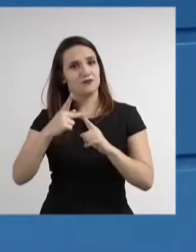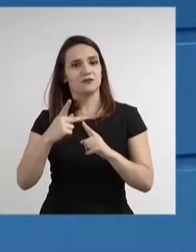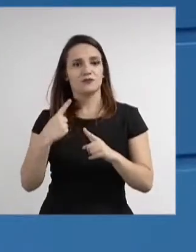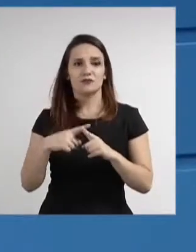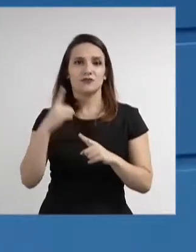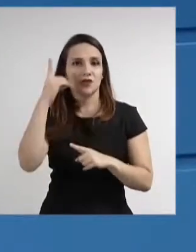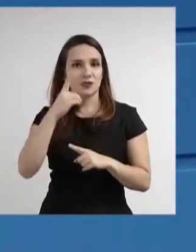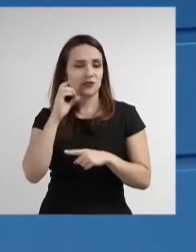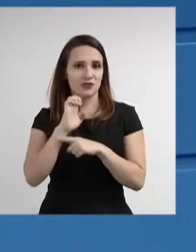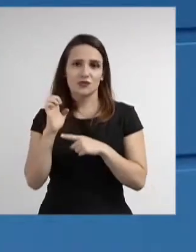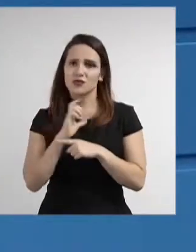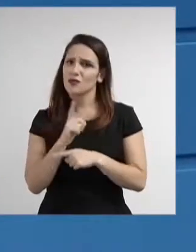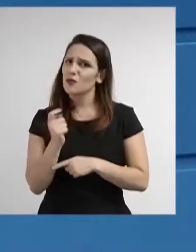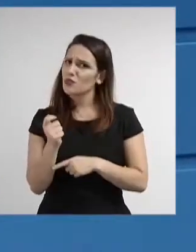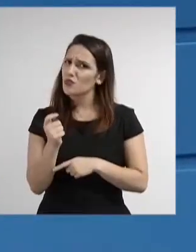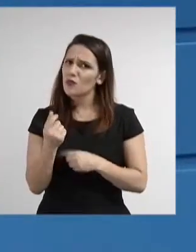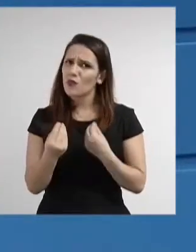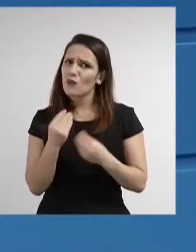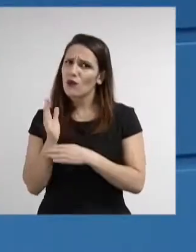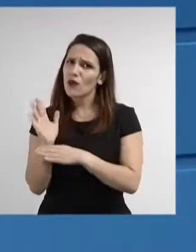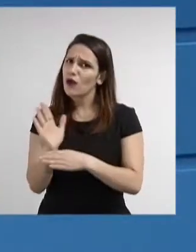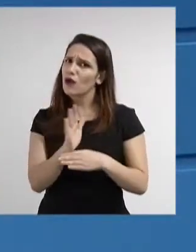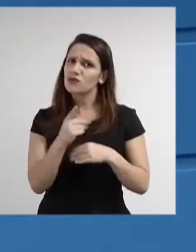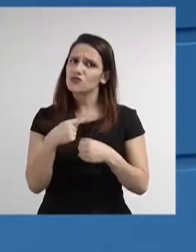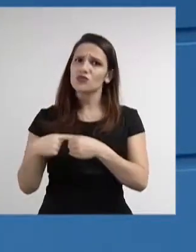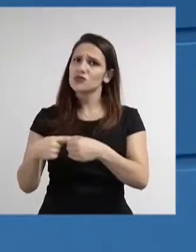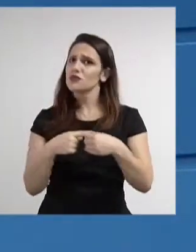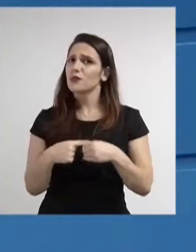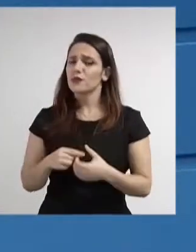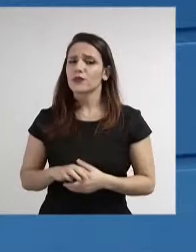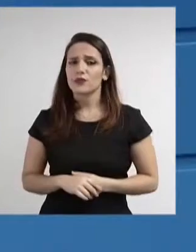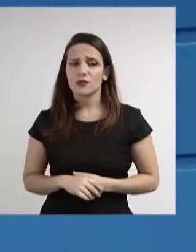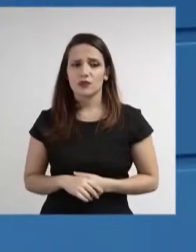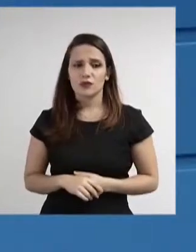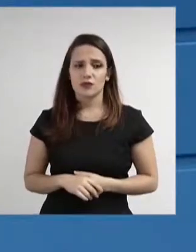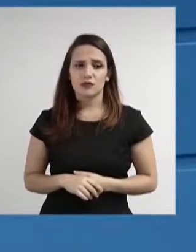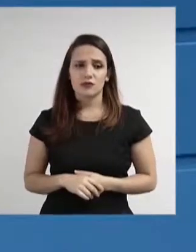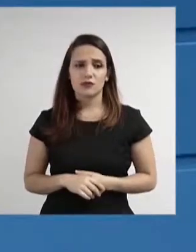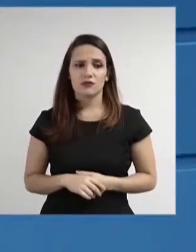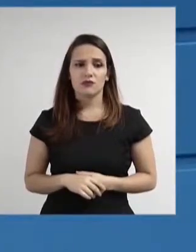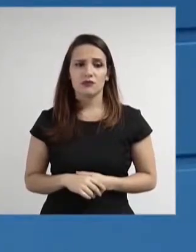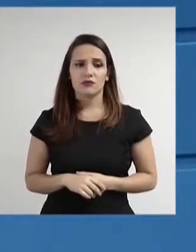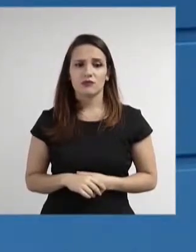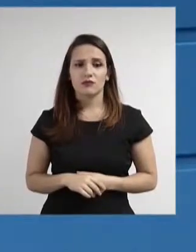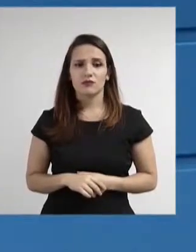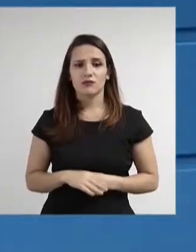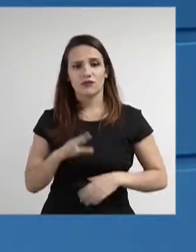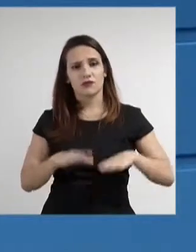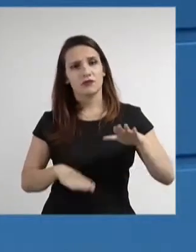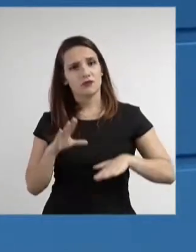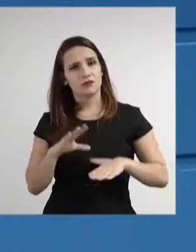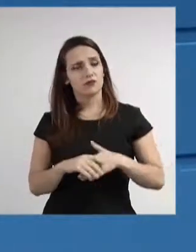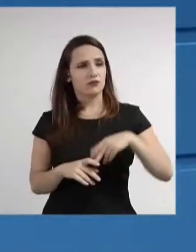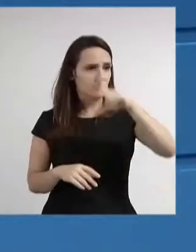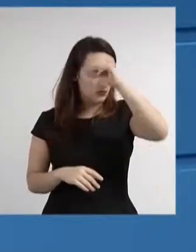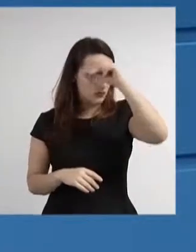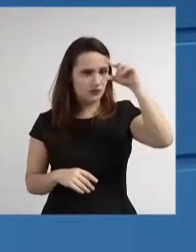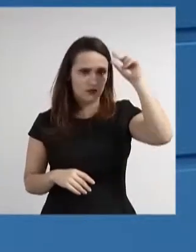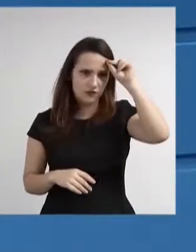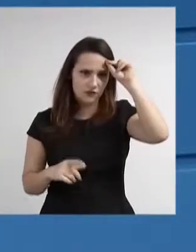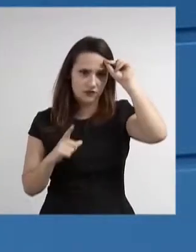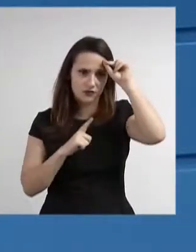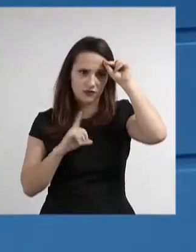deputado estadual tem para destinar para os municípios. Às vezes, o prefeito tem somente